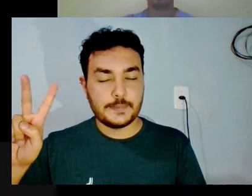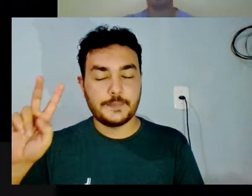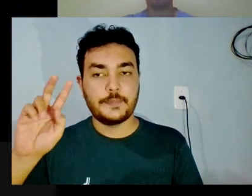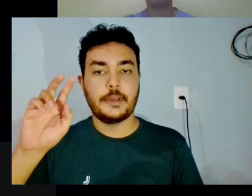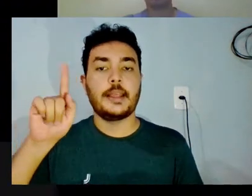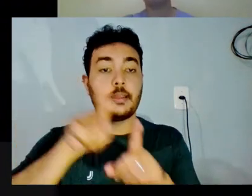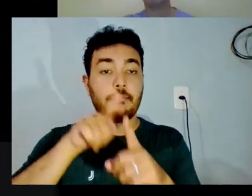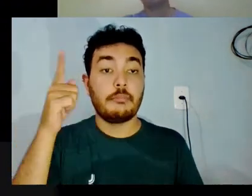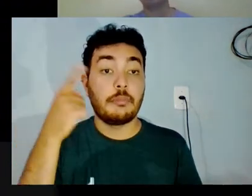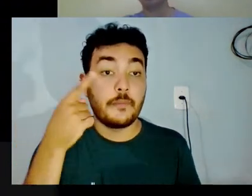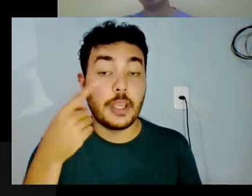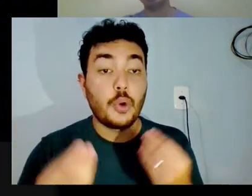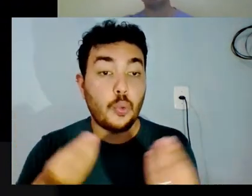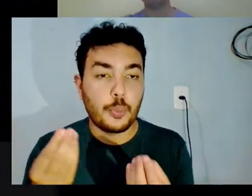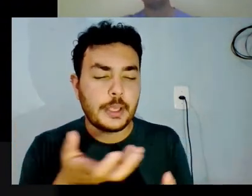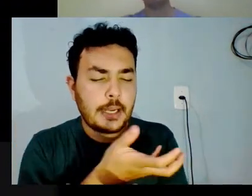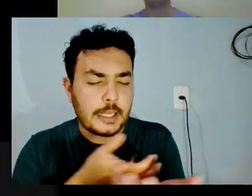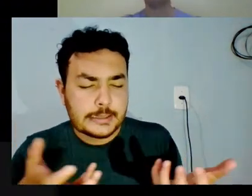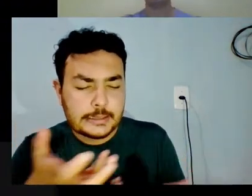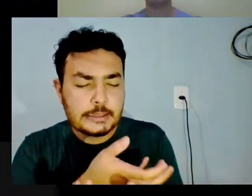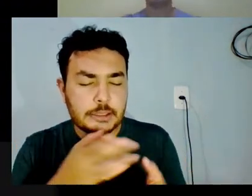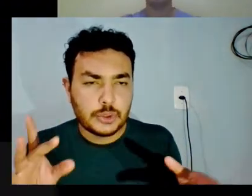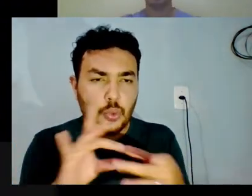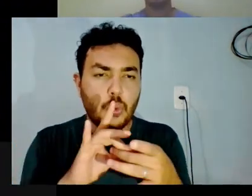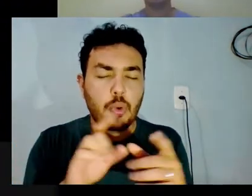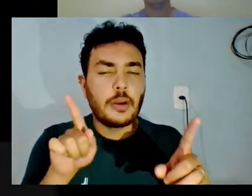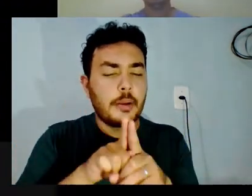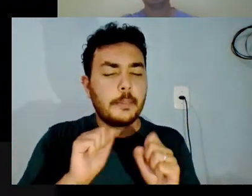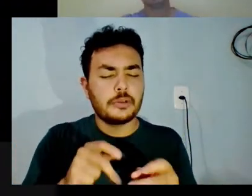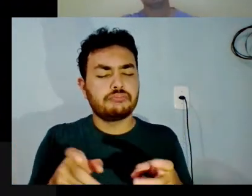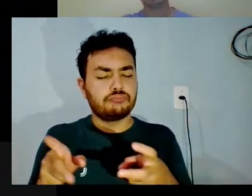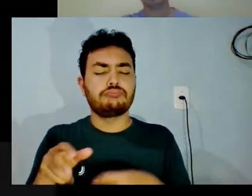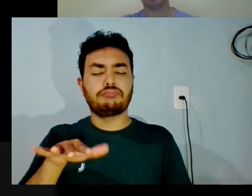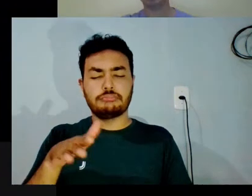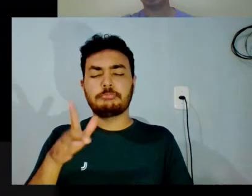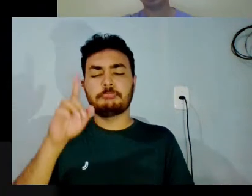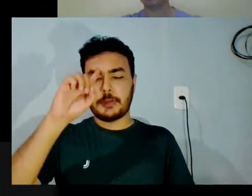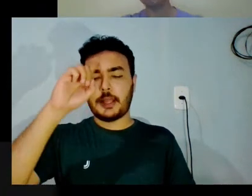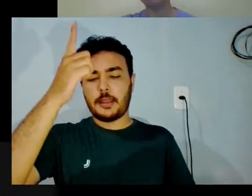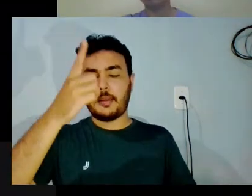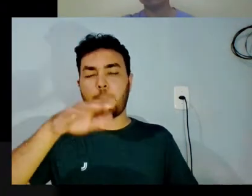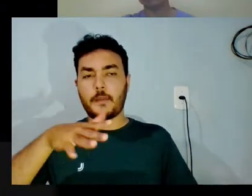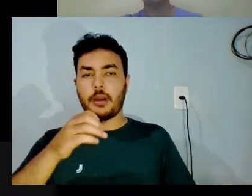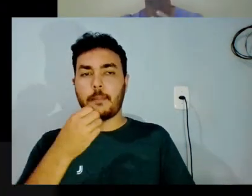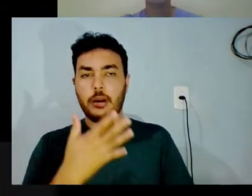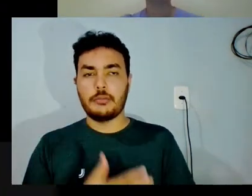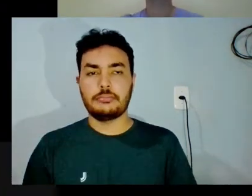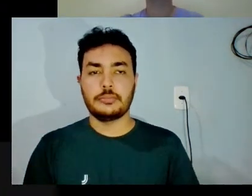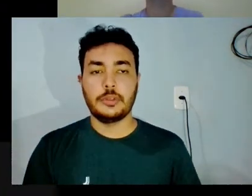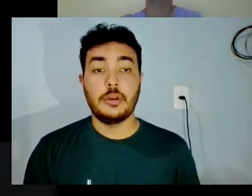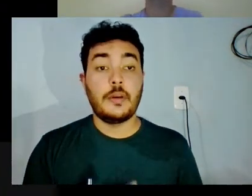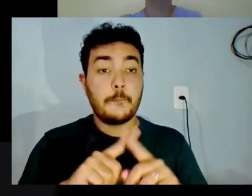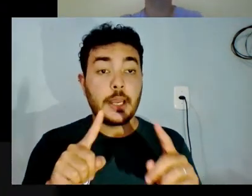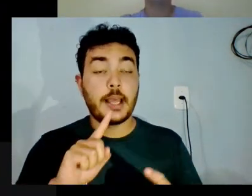do compartilhamento dos elétrons. Deu para a gente perceber a evolução e a gente já tem uma ideia, mesmo que esses valores aqui não estejam exatos ou muito próximos. Mas